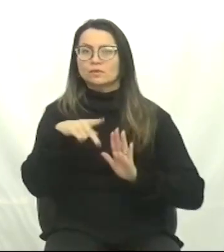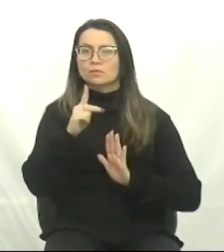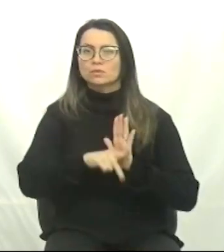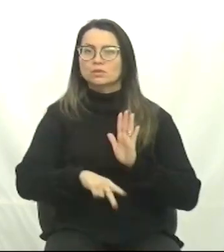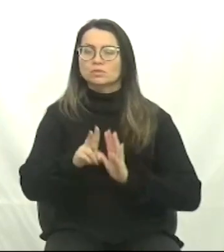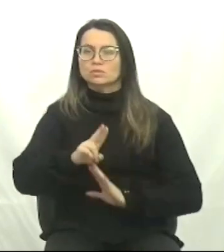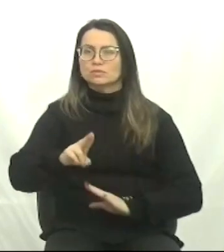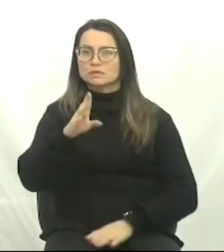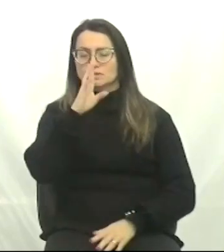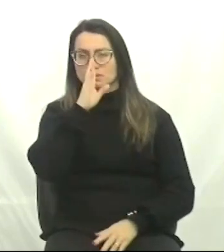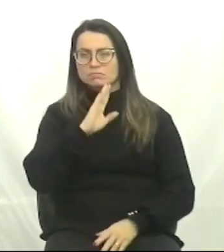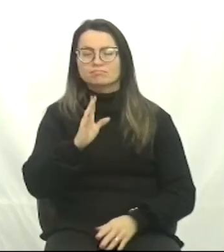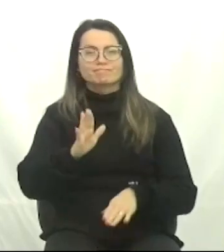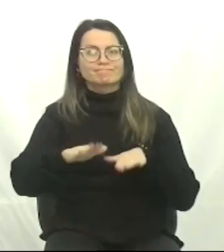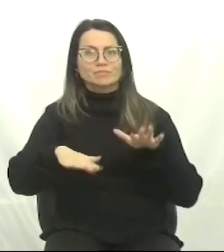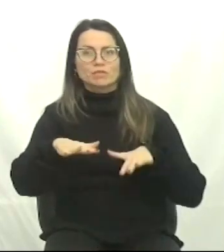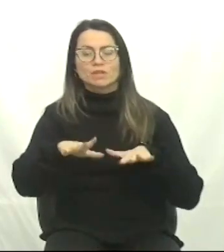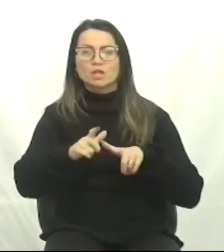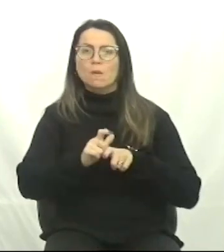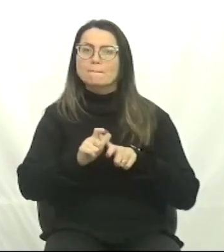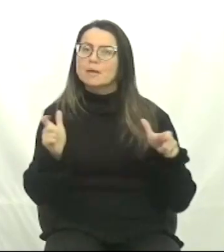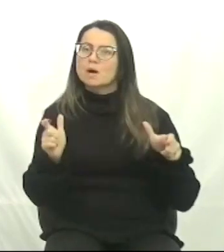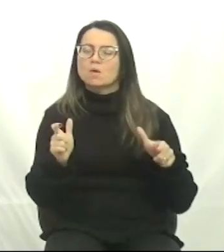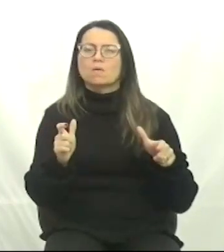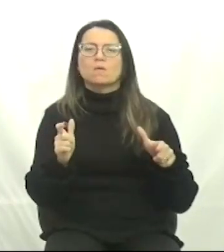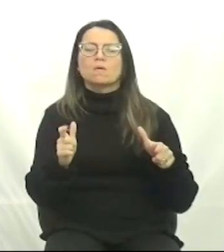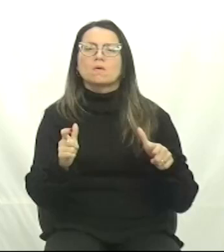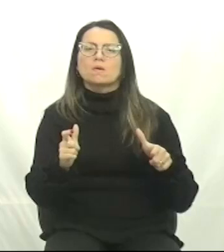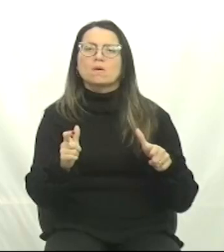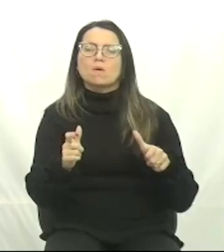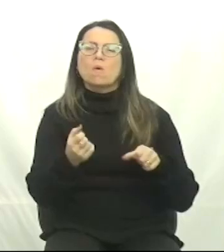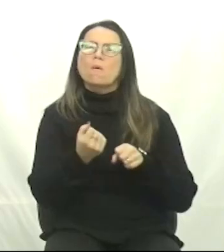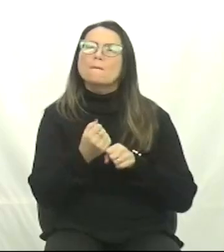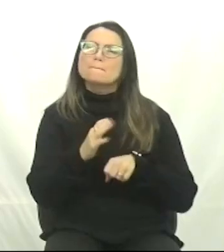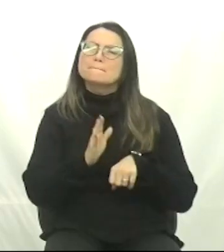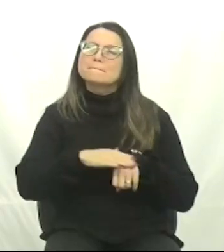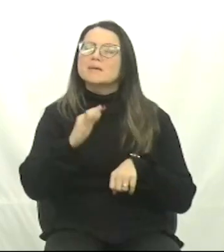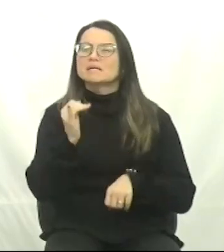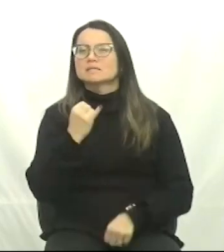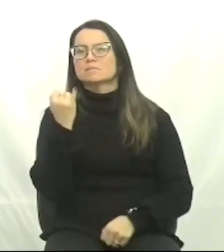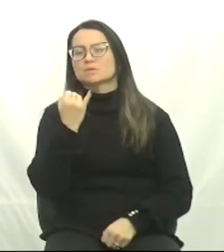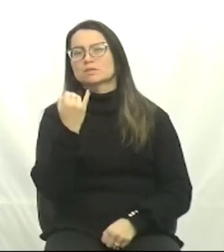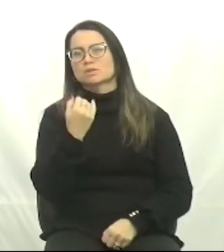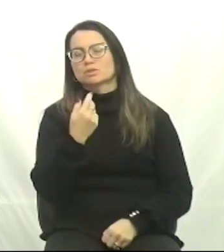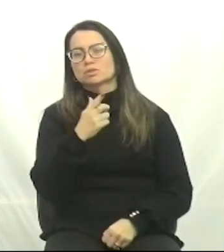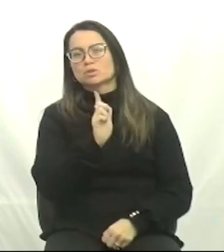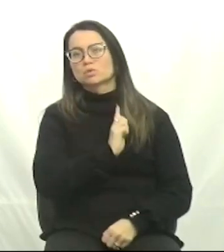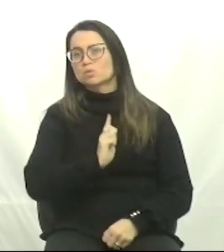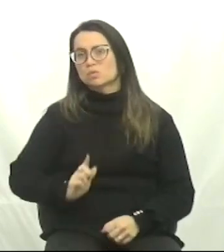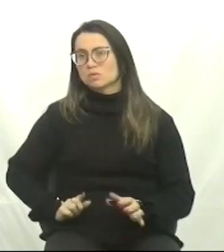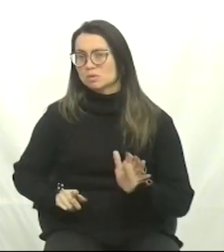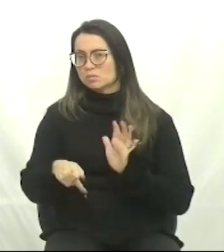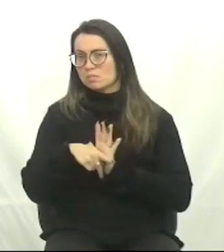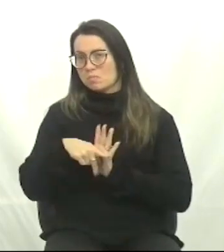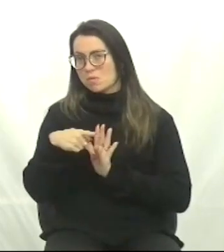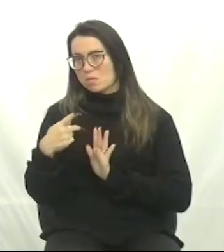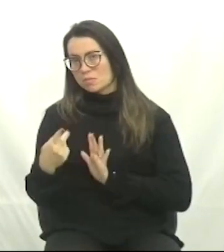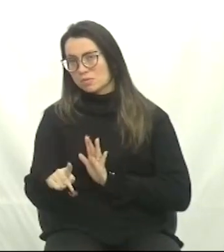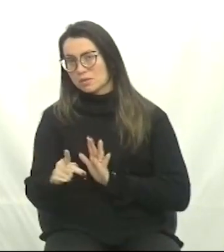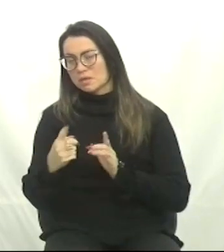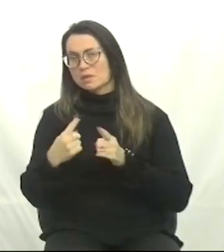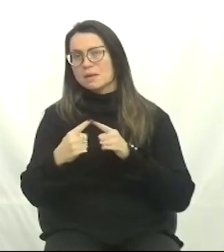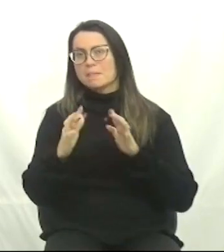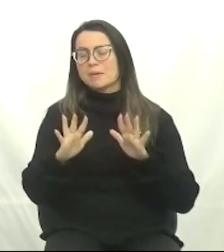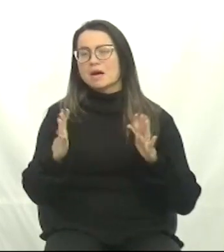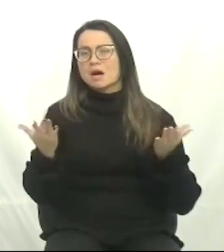projeto do governador Jorginho Melo, talvez o projeto mais importante do seu governo. E hoje há o risco,